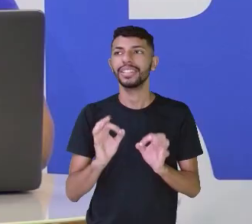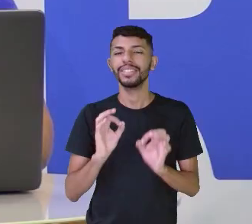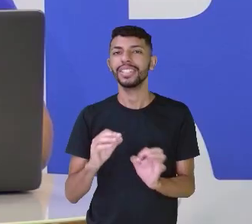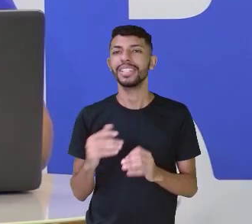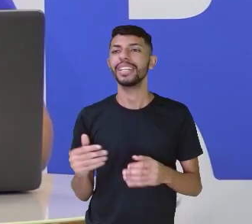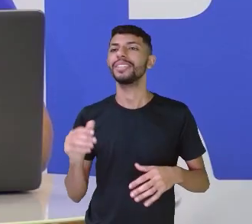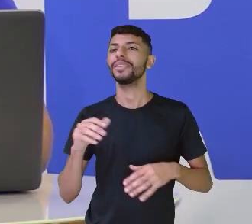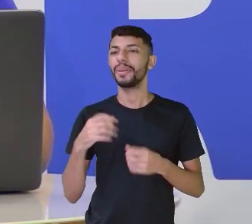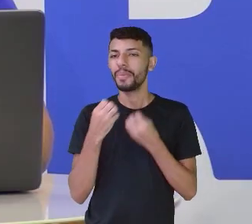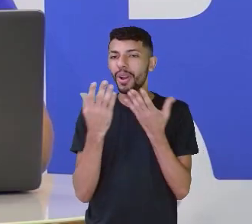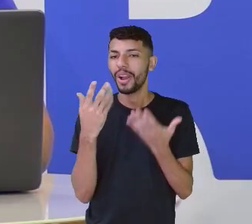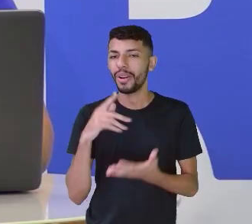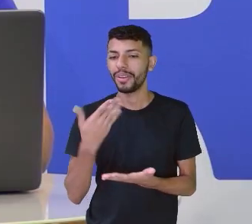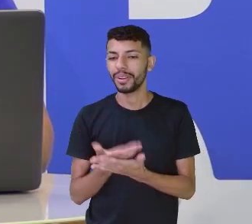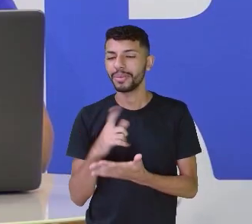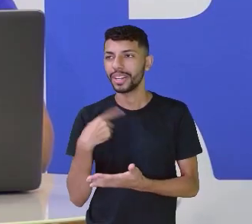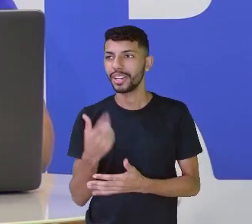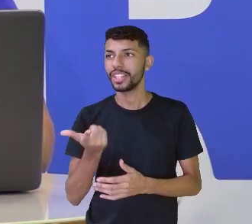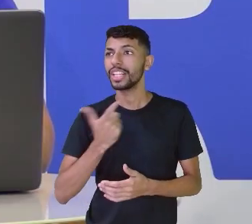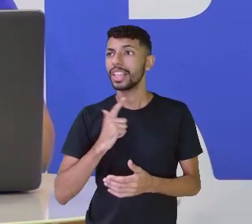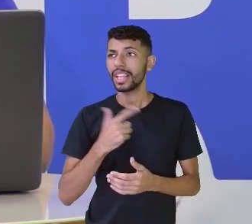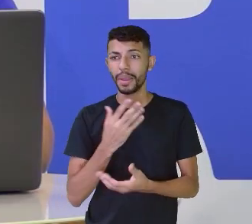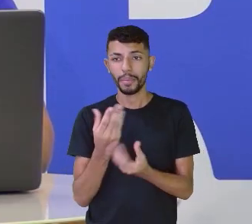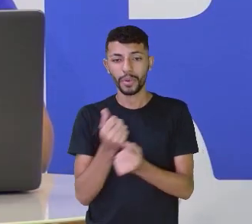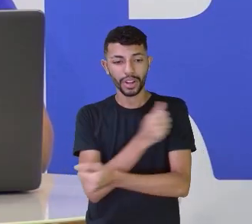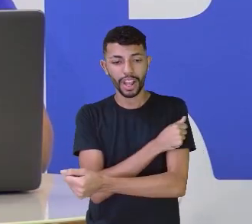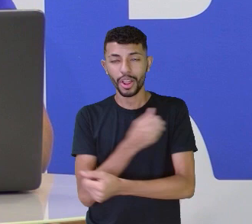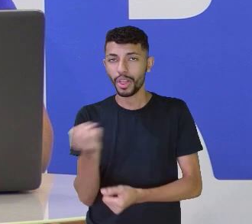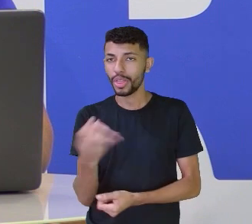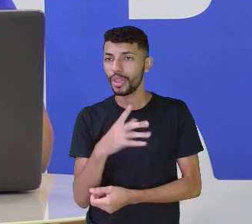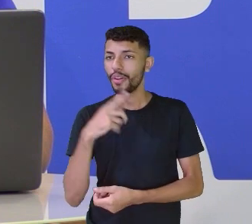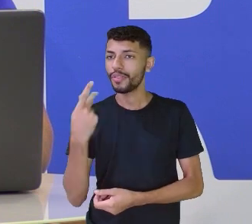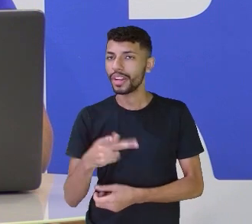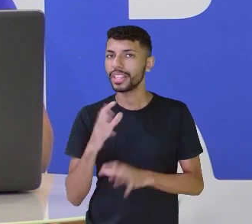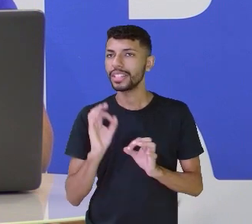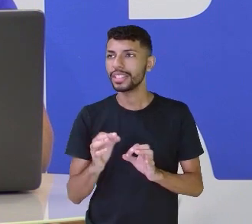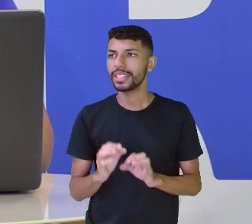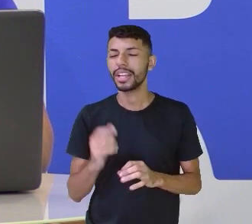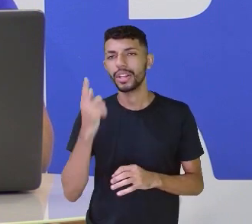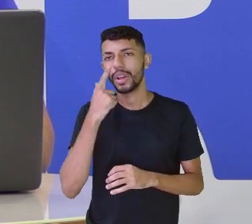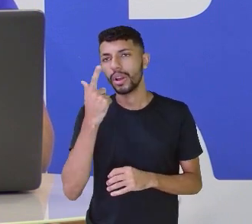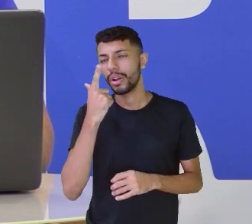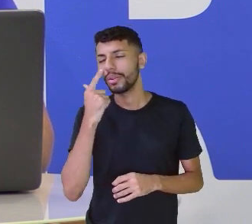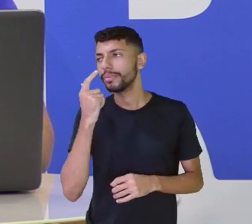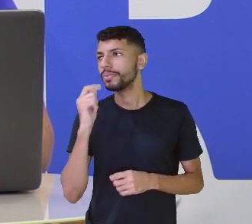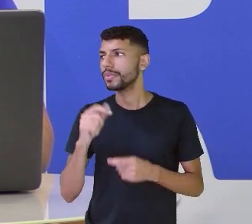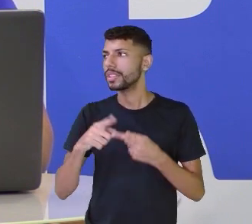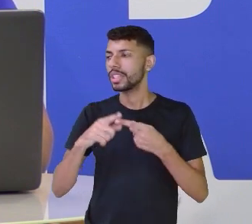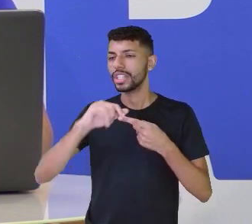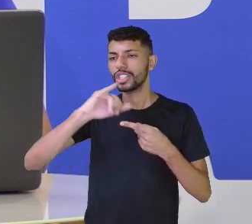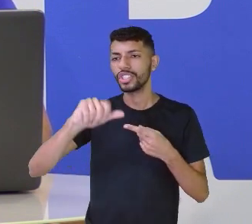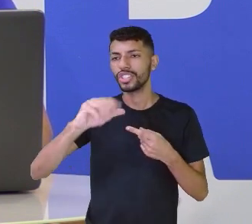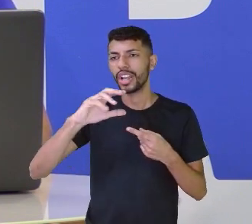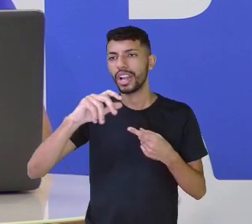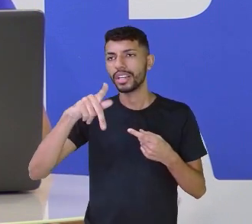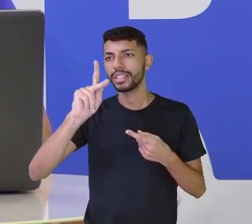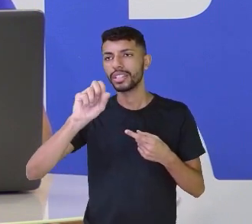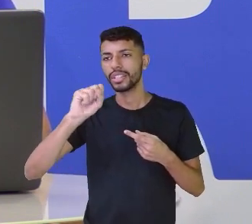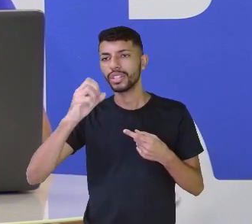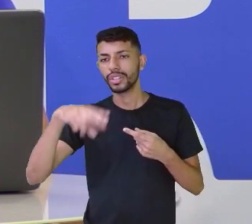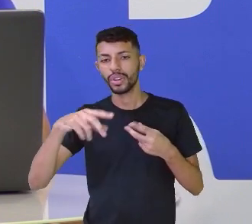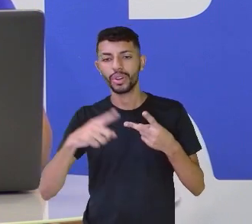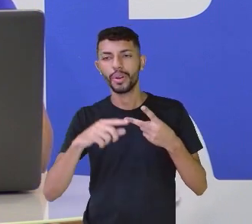Muita gente nova por aqui, viu? Muitos nomes que eu não conhecia ainda. O Jackson, cadê aqui? Miguel,